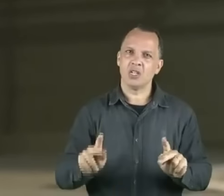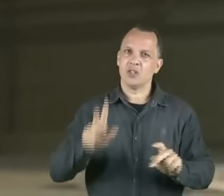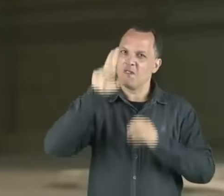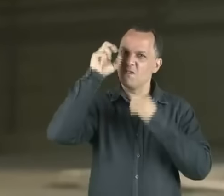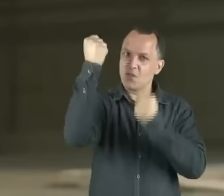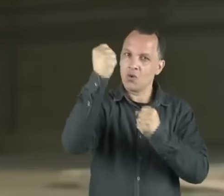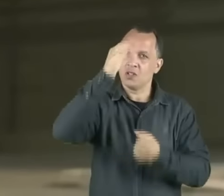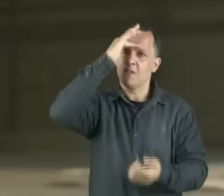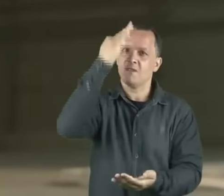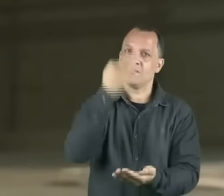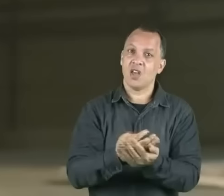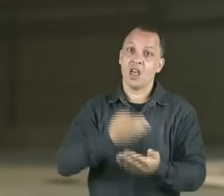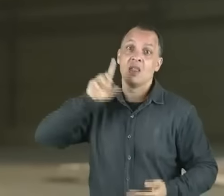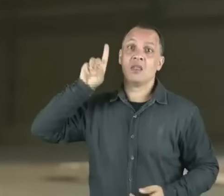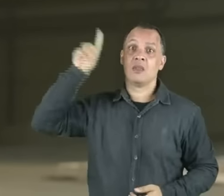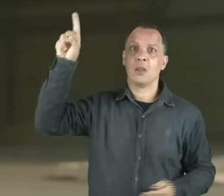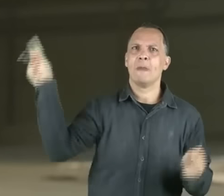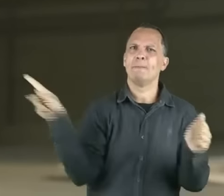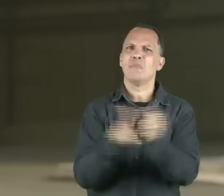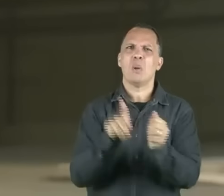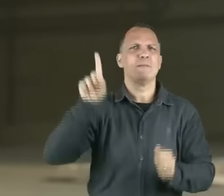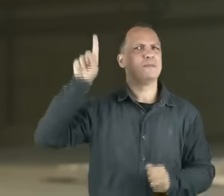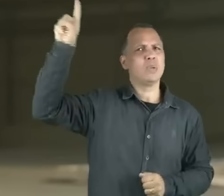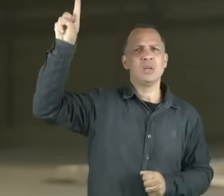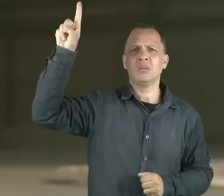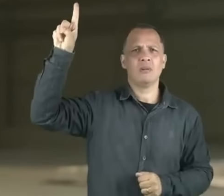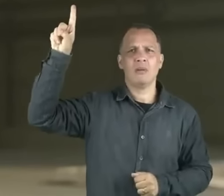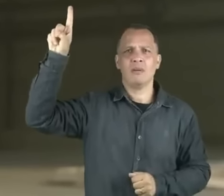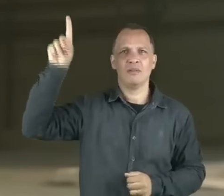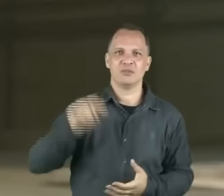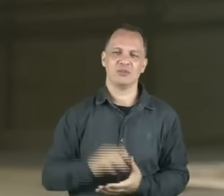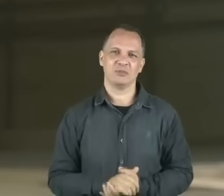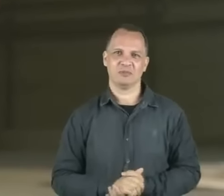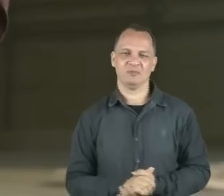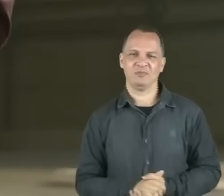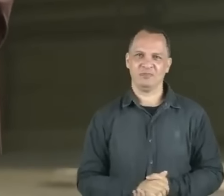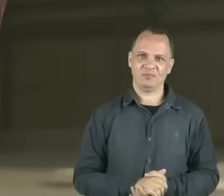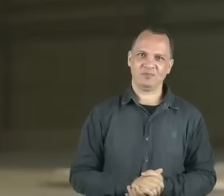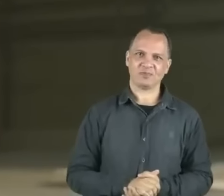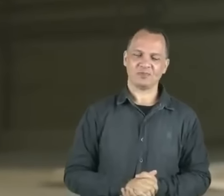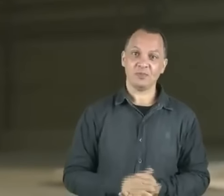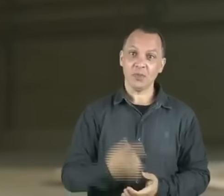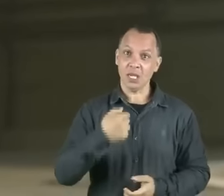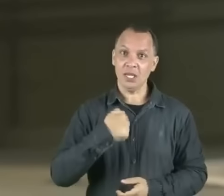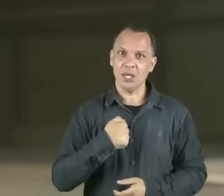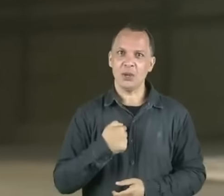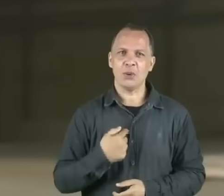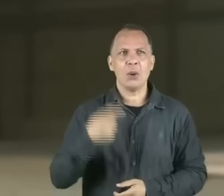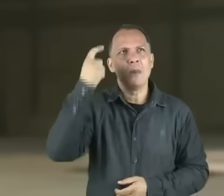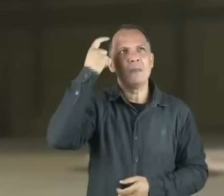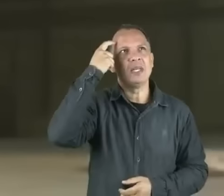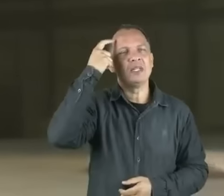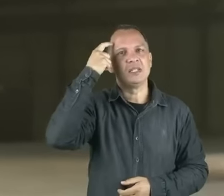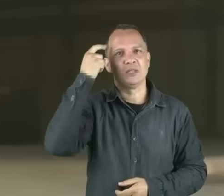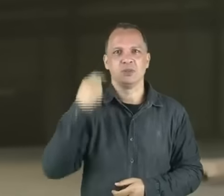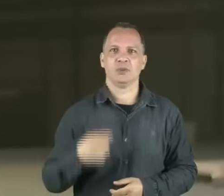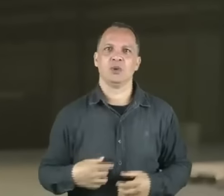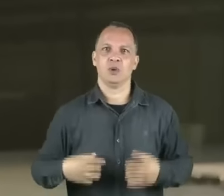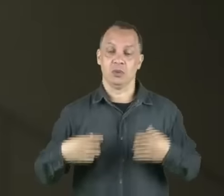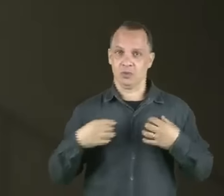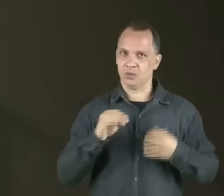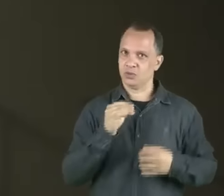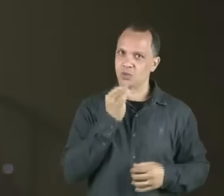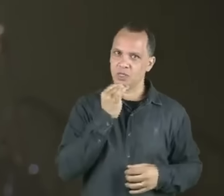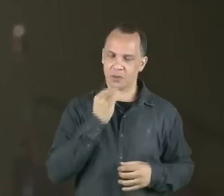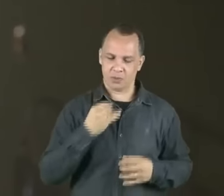e a fé é a palavra de Deus como espada e sabe que eu fiquei pensando nessa armadura E